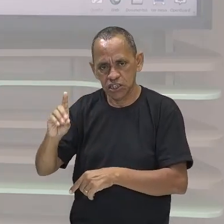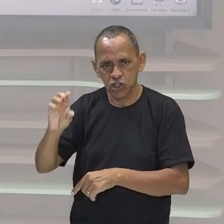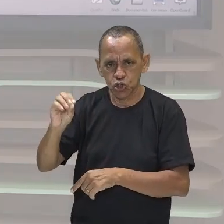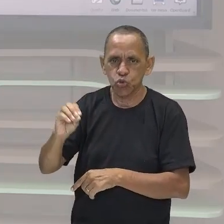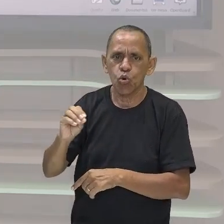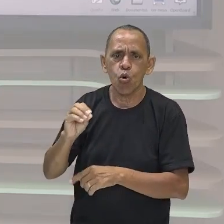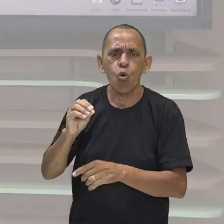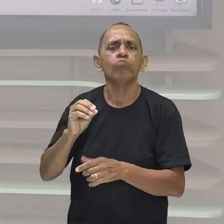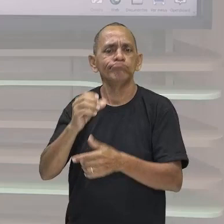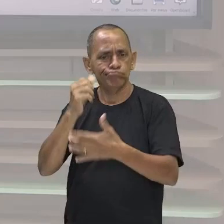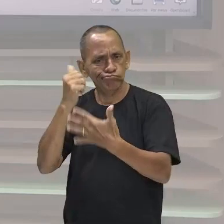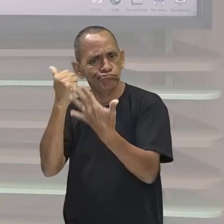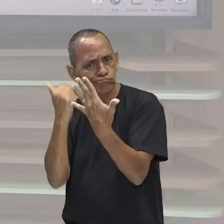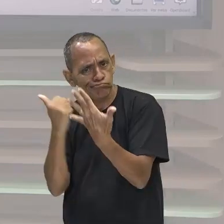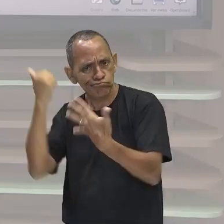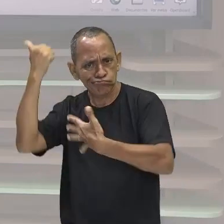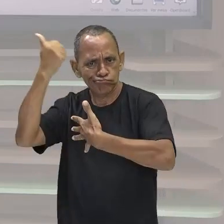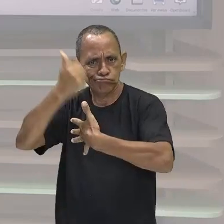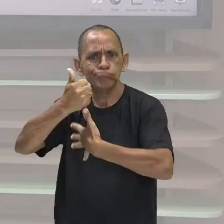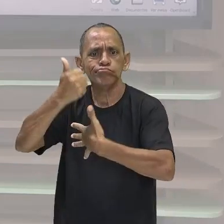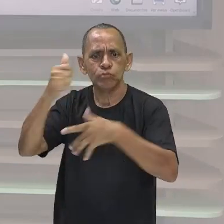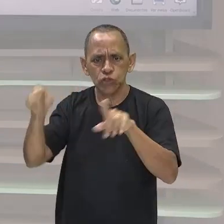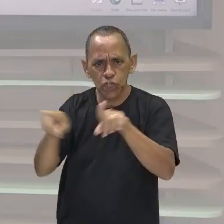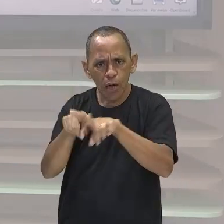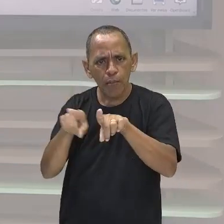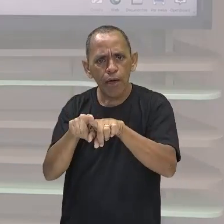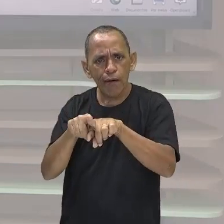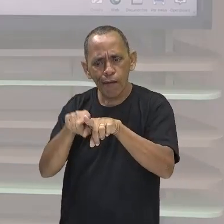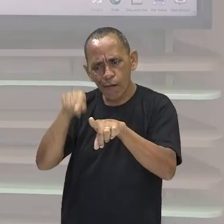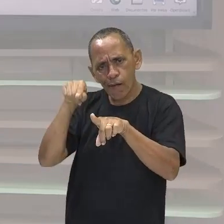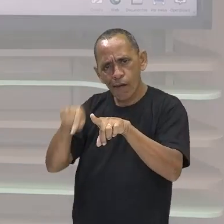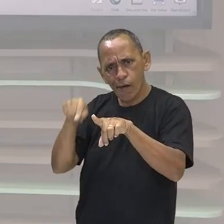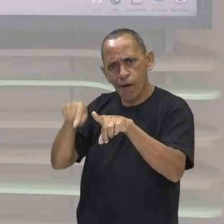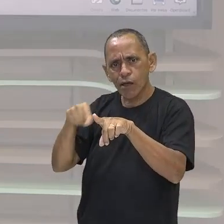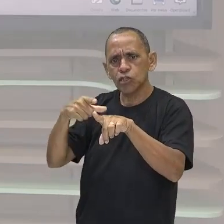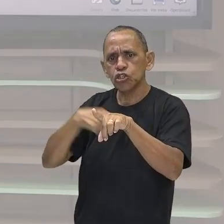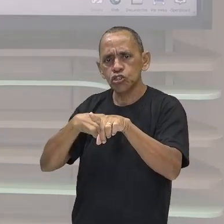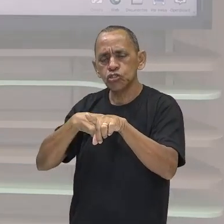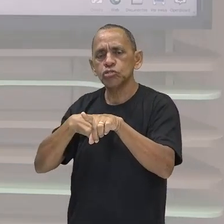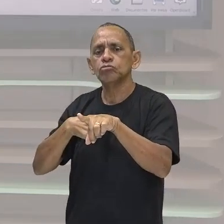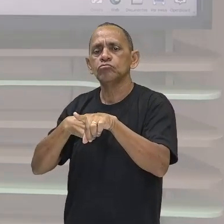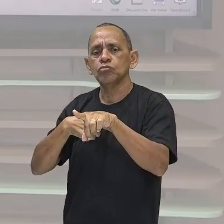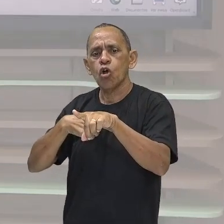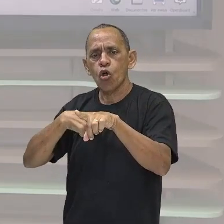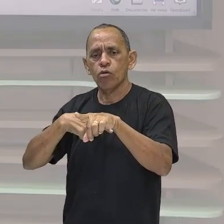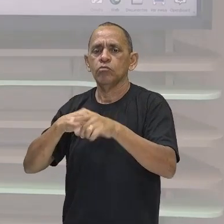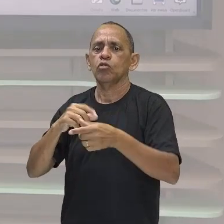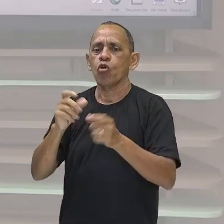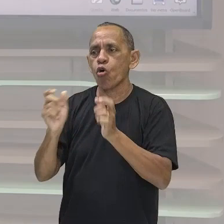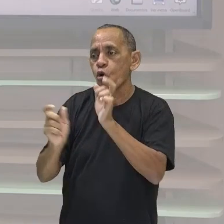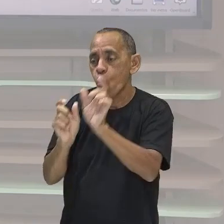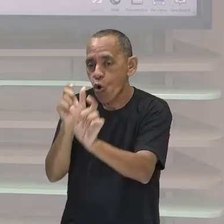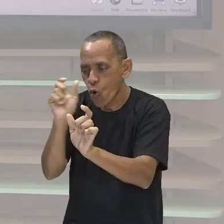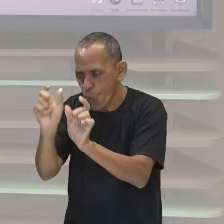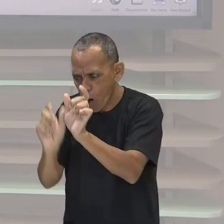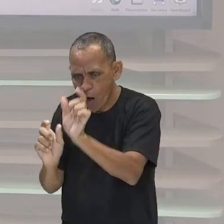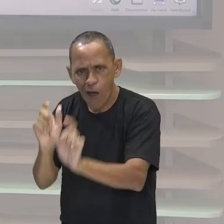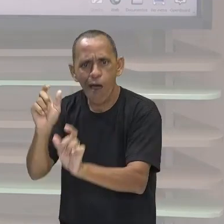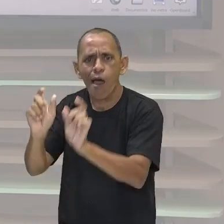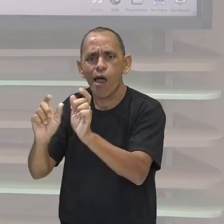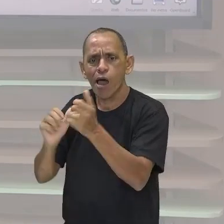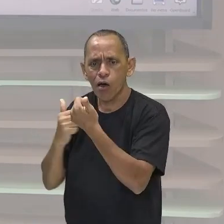ser assado, ser cozido. Então notem aí que esses elementos eles vão substituir os nomes, eles vão servir até